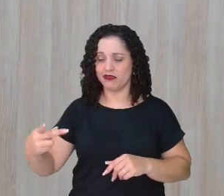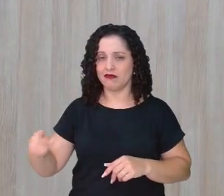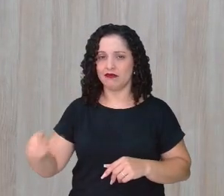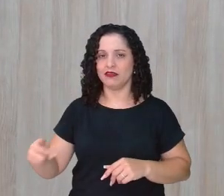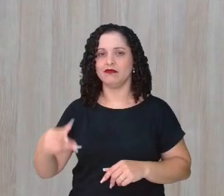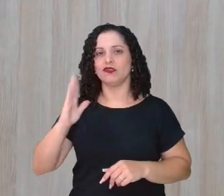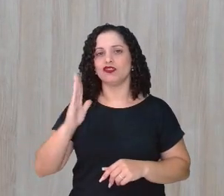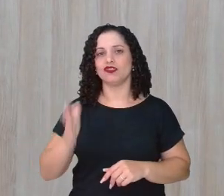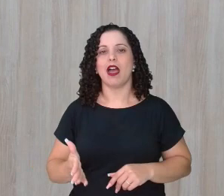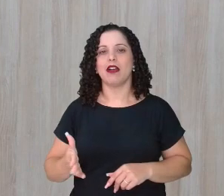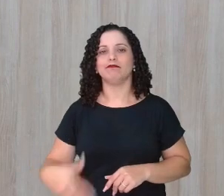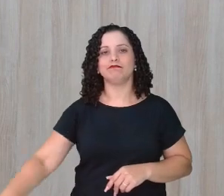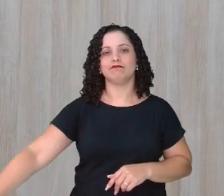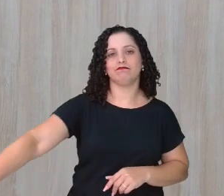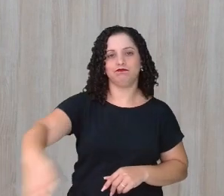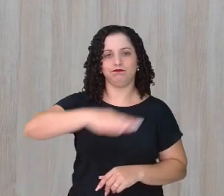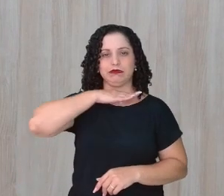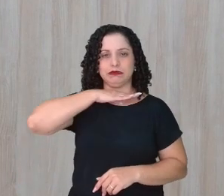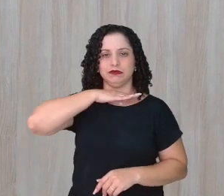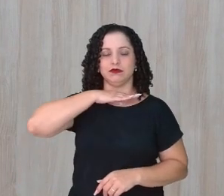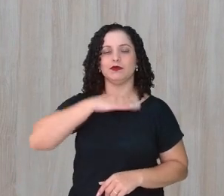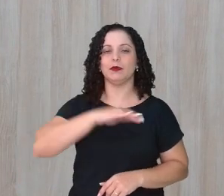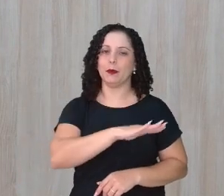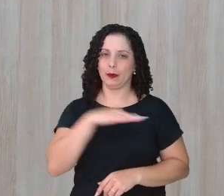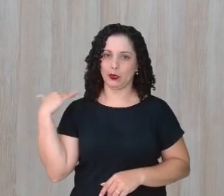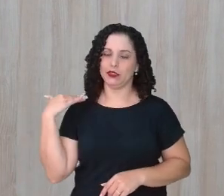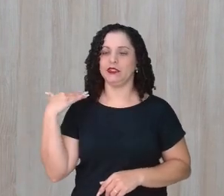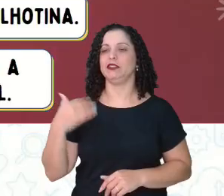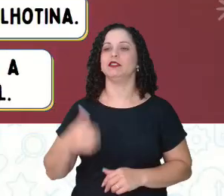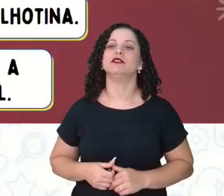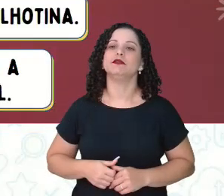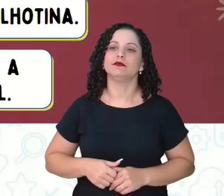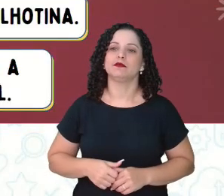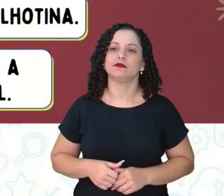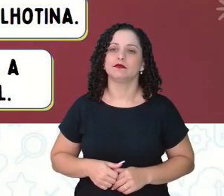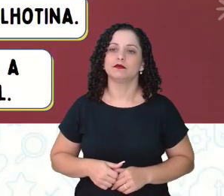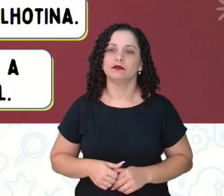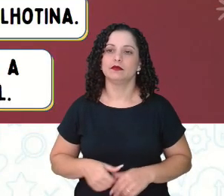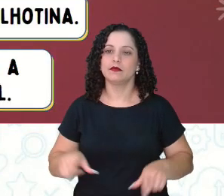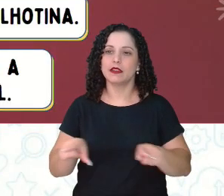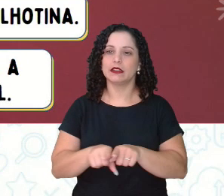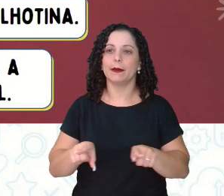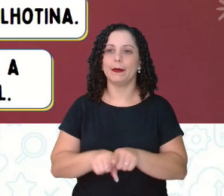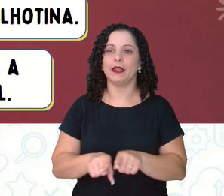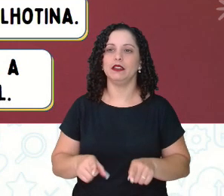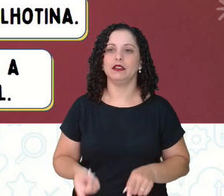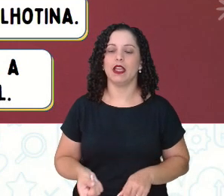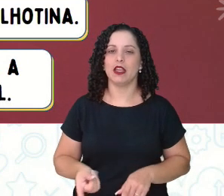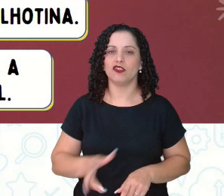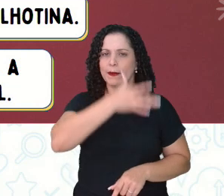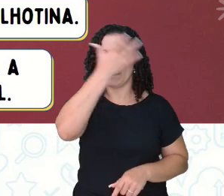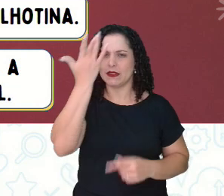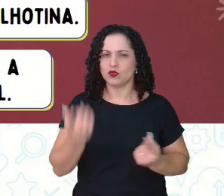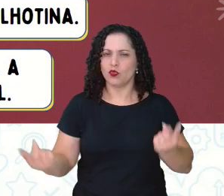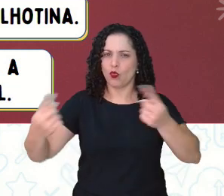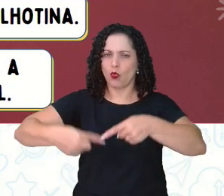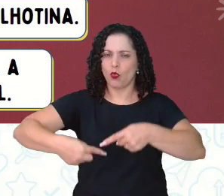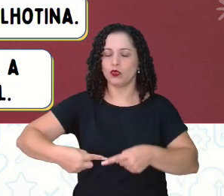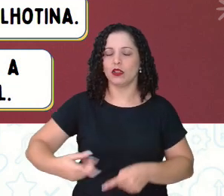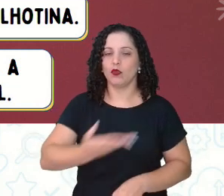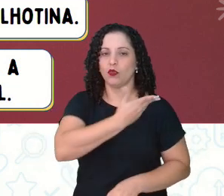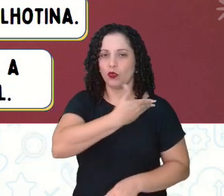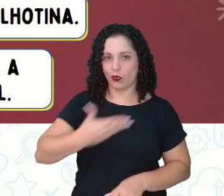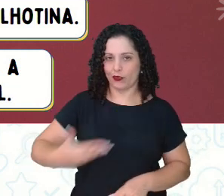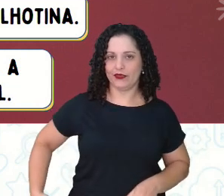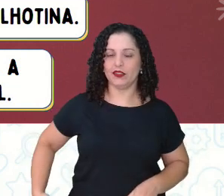ele já condenavam ali na guilhotina. Olha outra informação aí também. Os opositores do governo